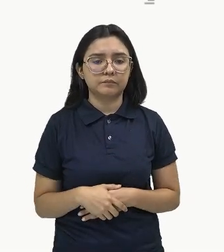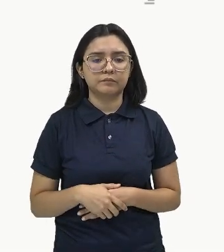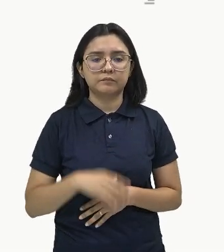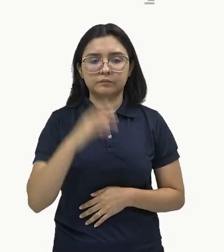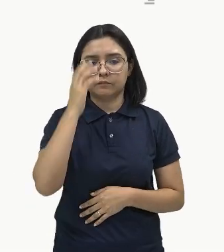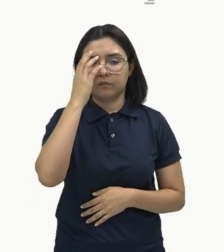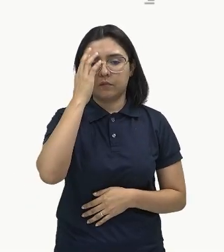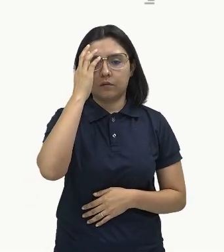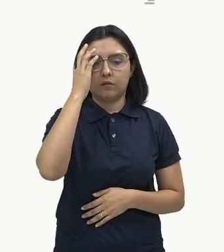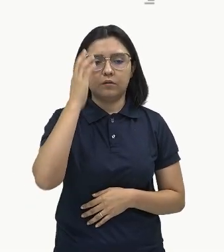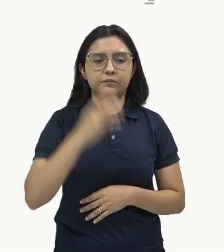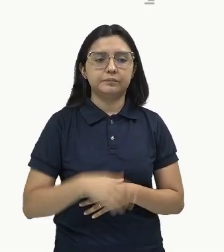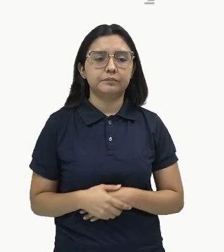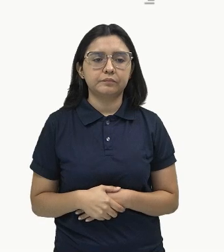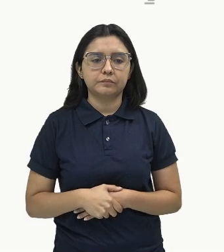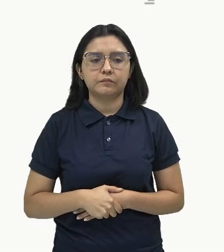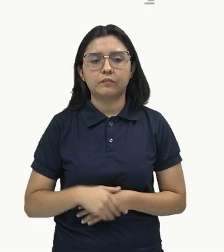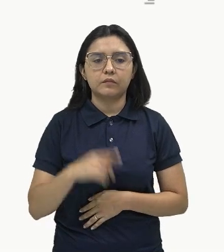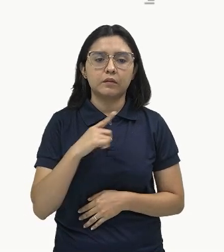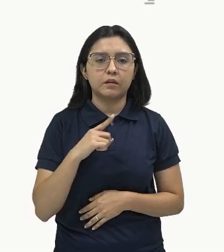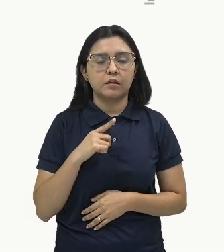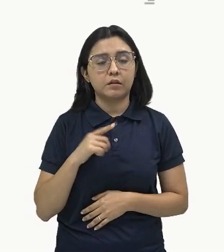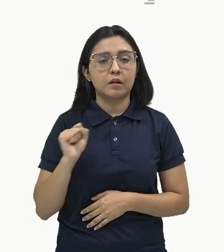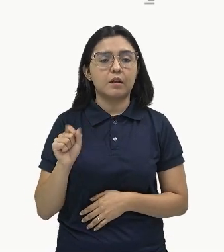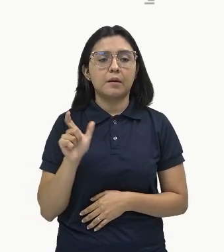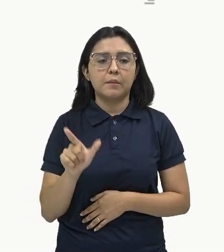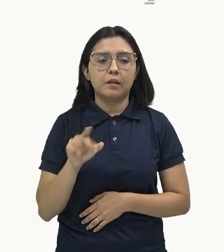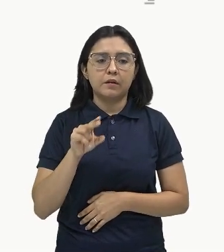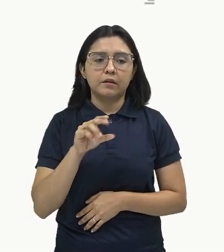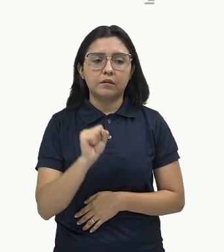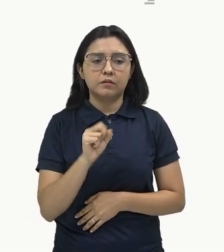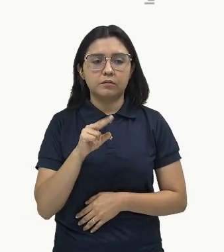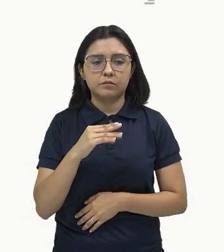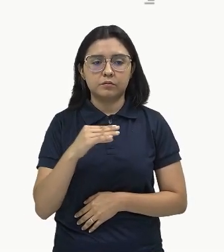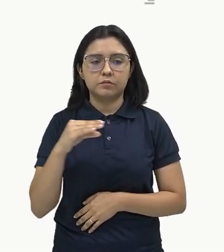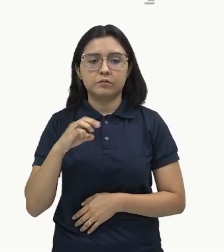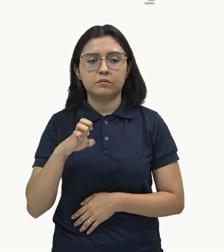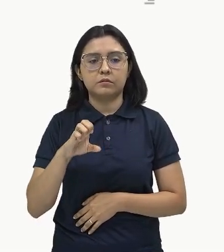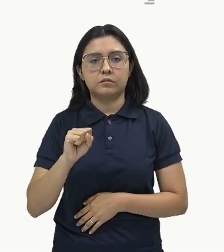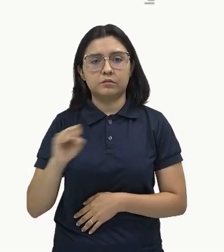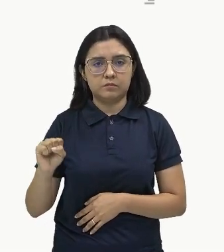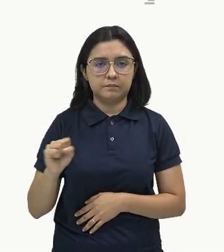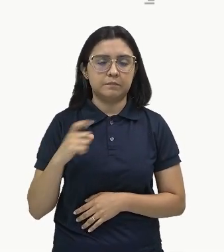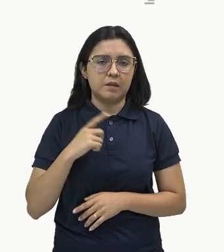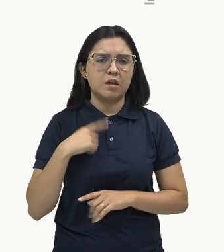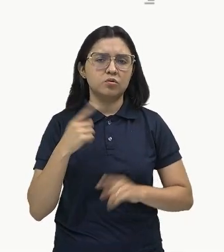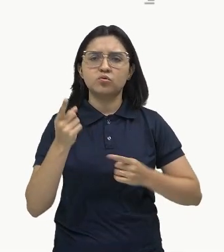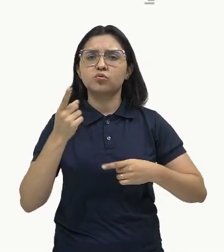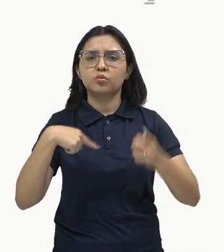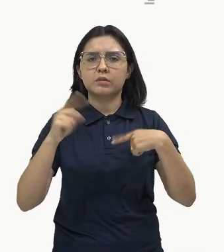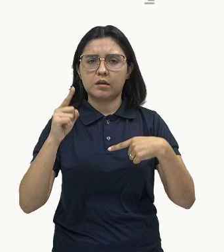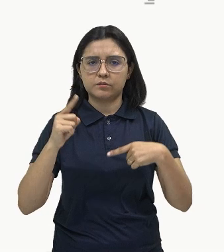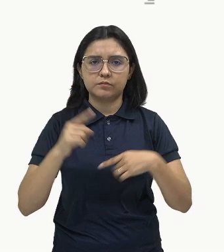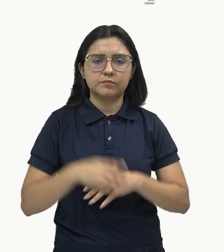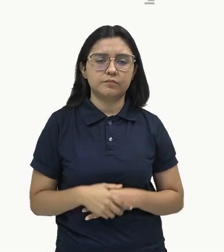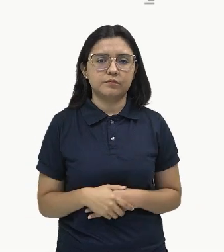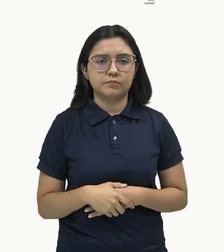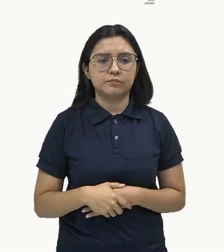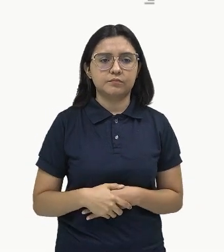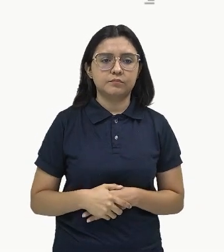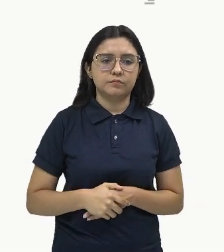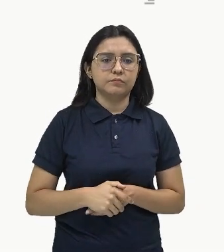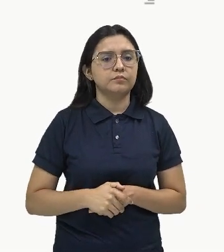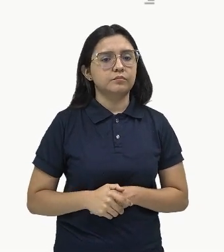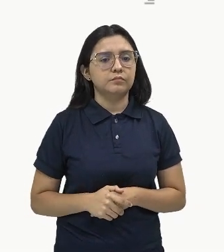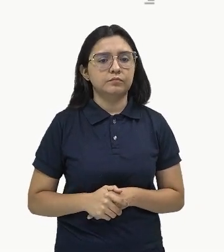people? Isso mesmo, quem falou sucesso. Essa ideia, sucesso, muito bem. Tem uma aqui